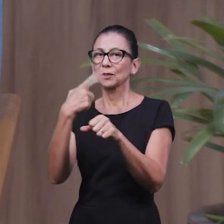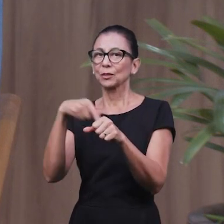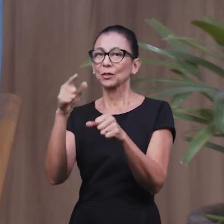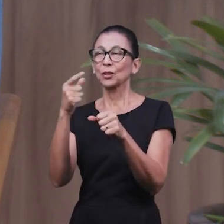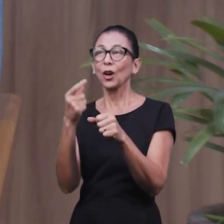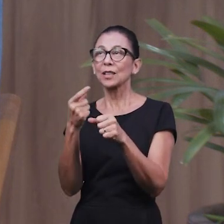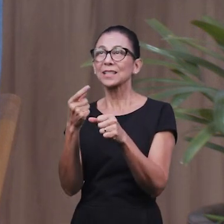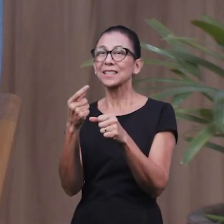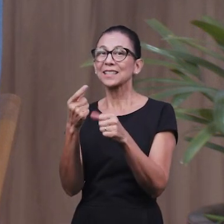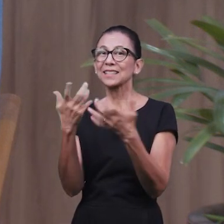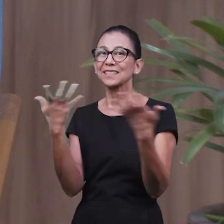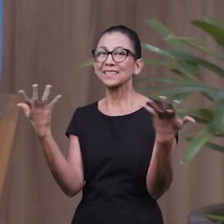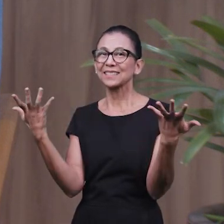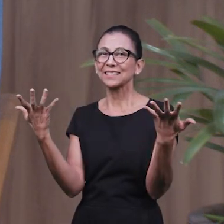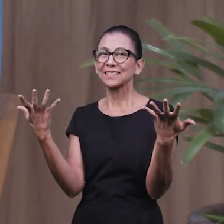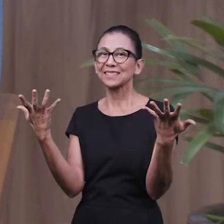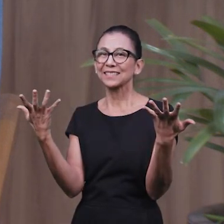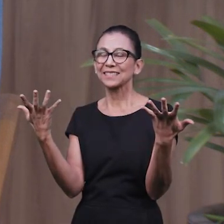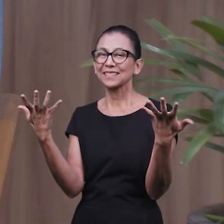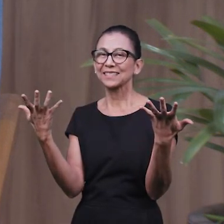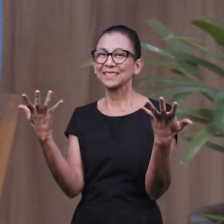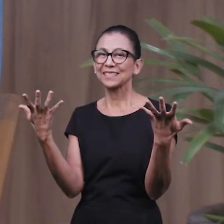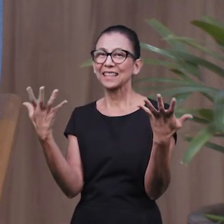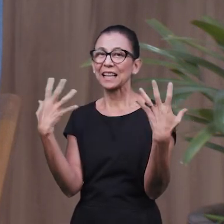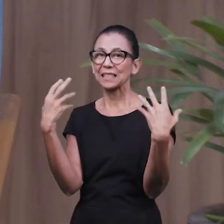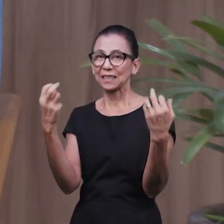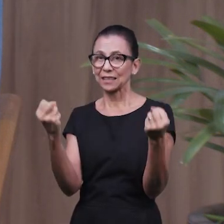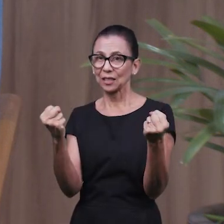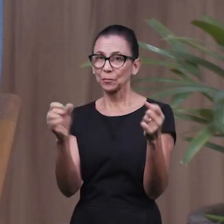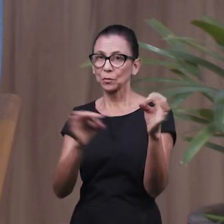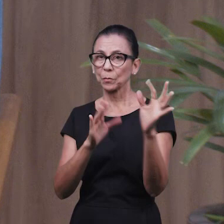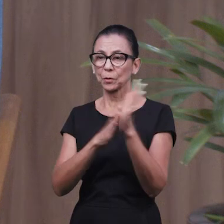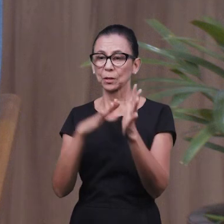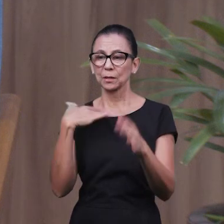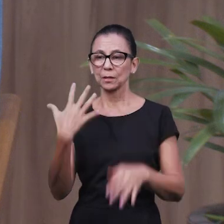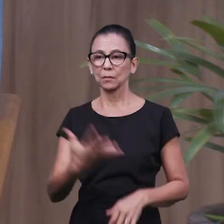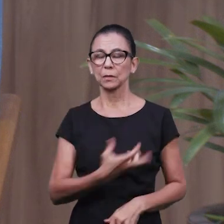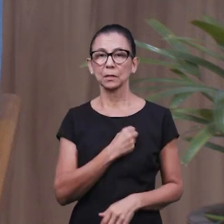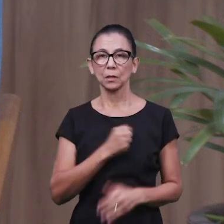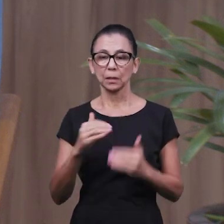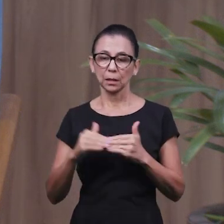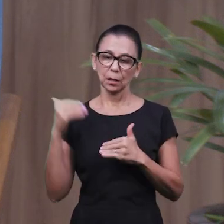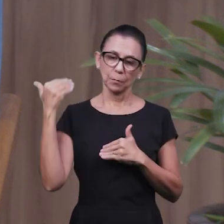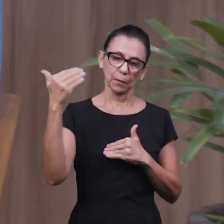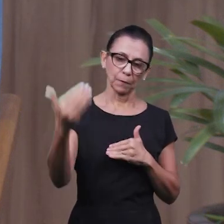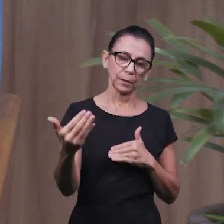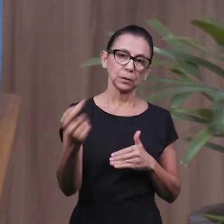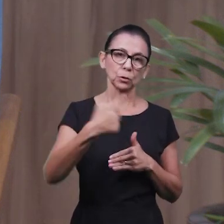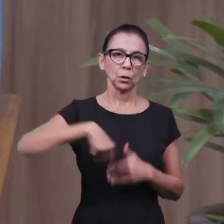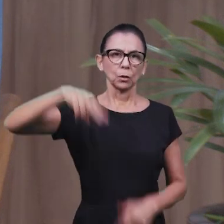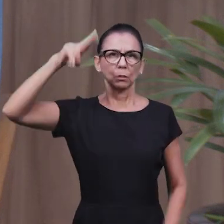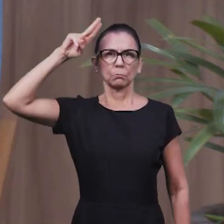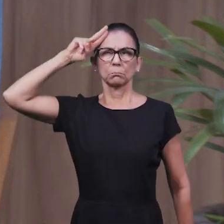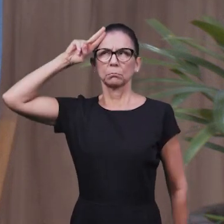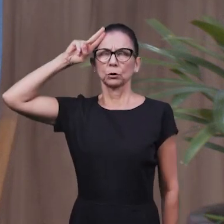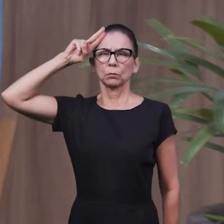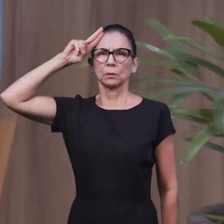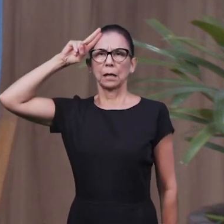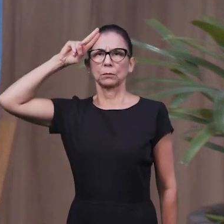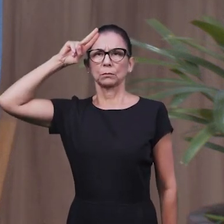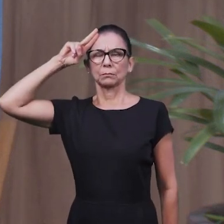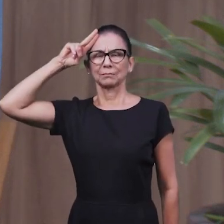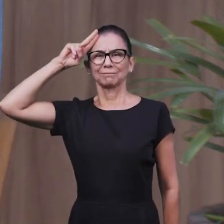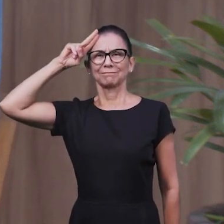partir daí, nos tornamos soldados de Jesus. Somos o exército de Deus para a pregação do